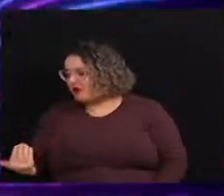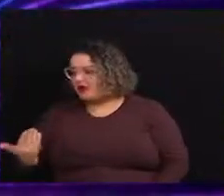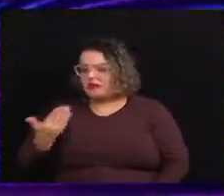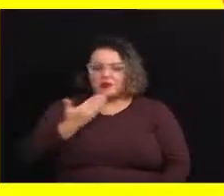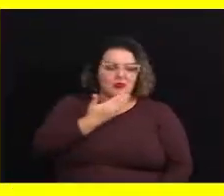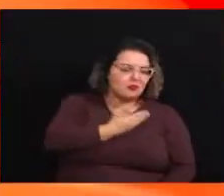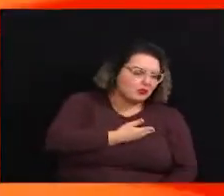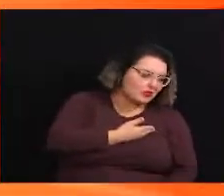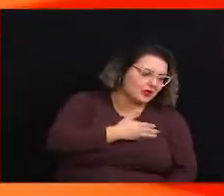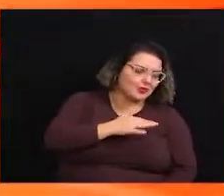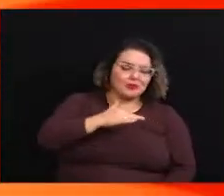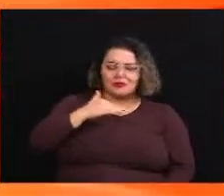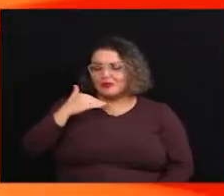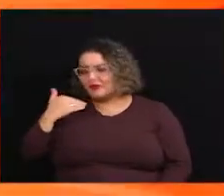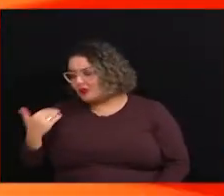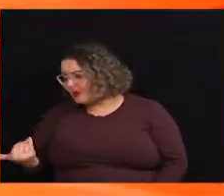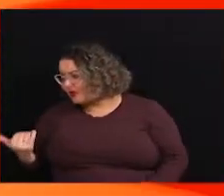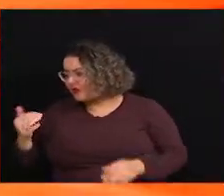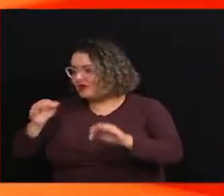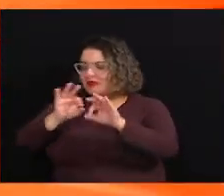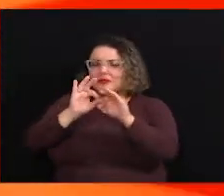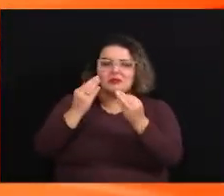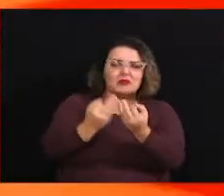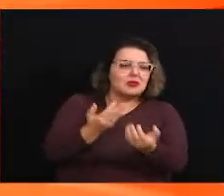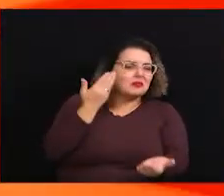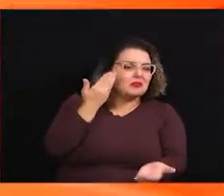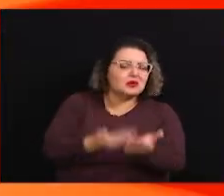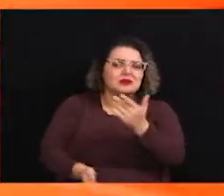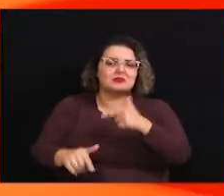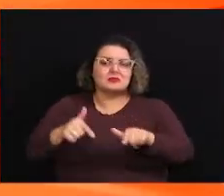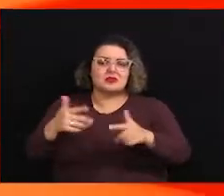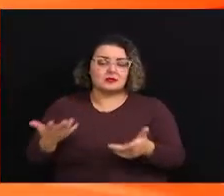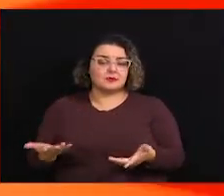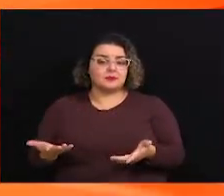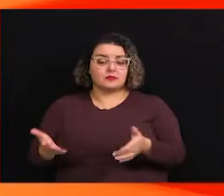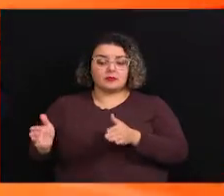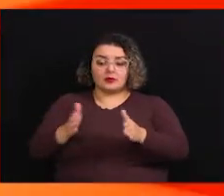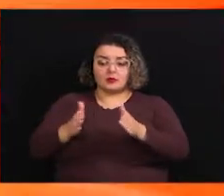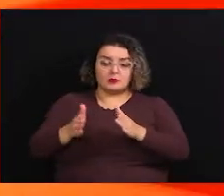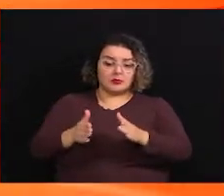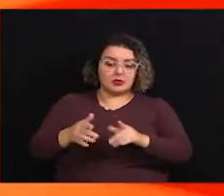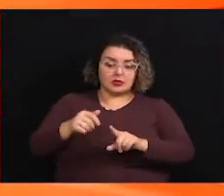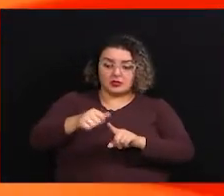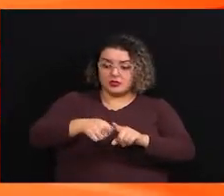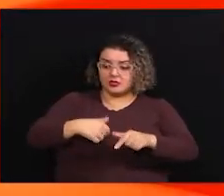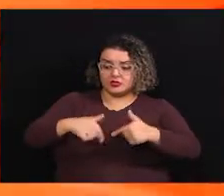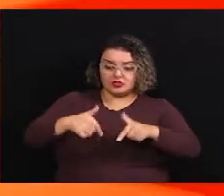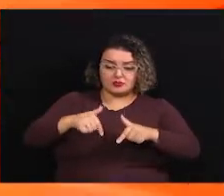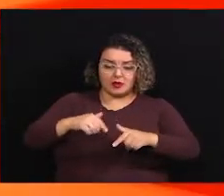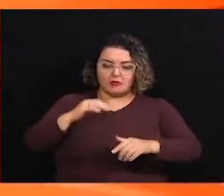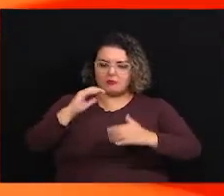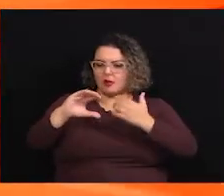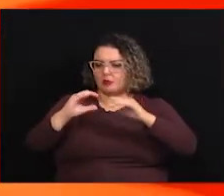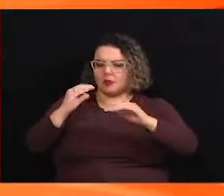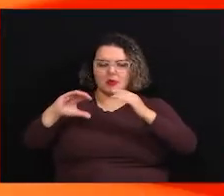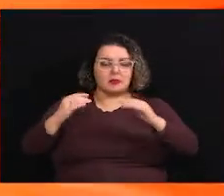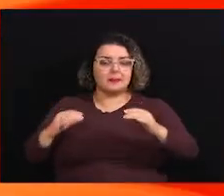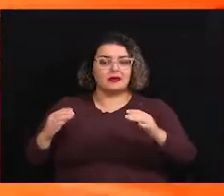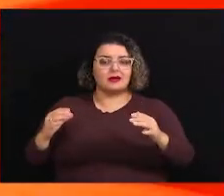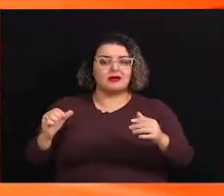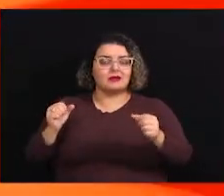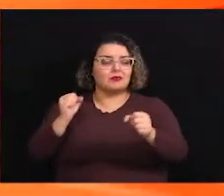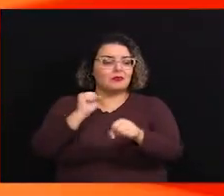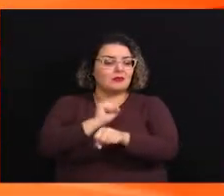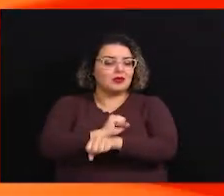renda. Eu tinha trabalhos que não imagina, eu estava, né, no meio de trabalho e realmente de divulgação, parou